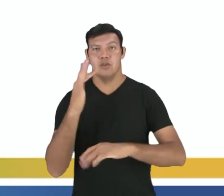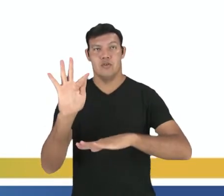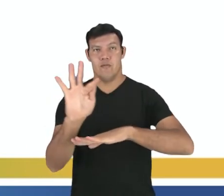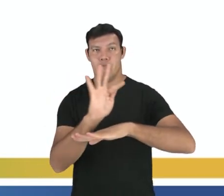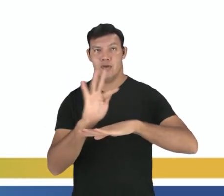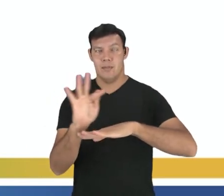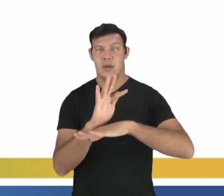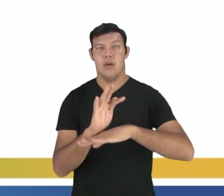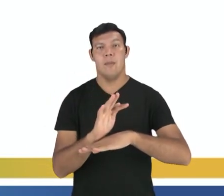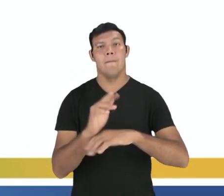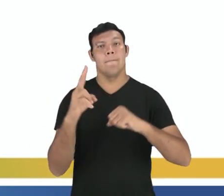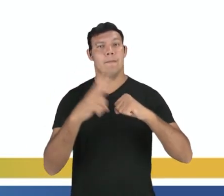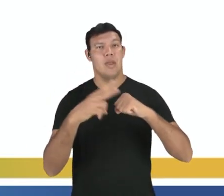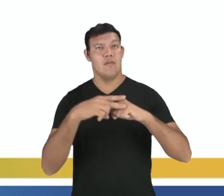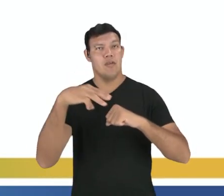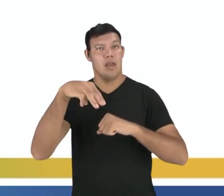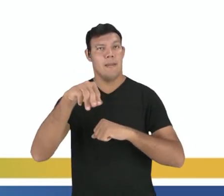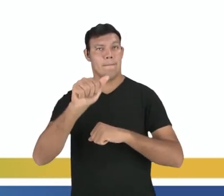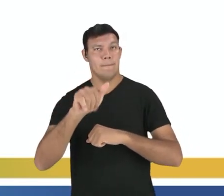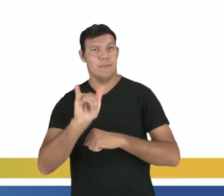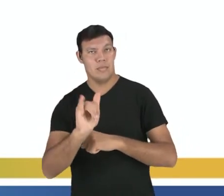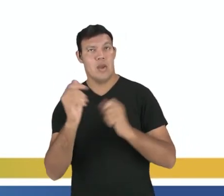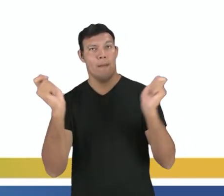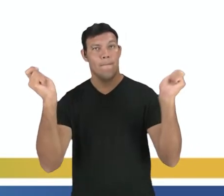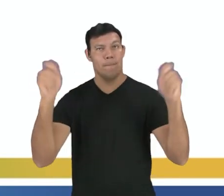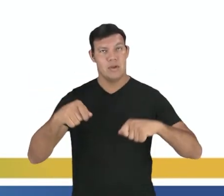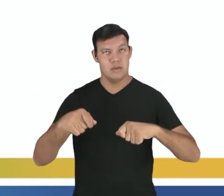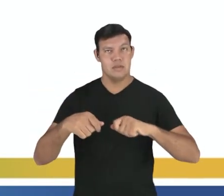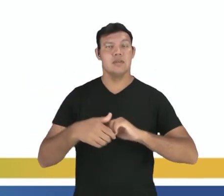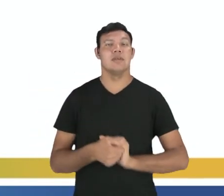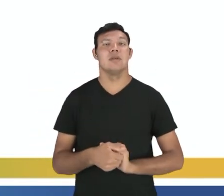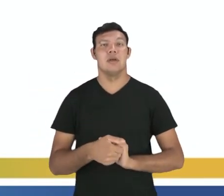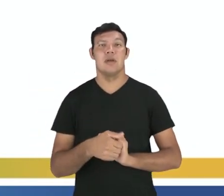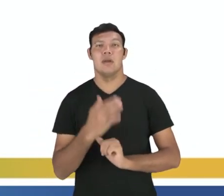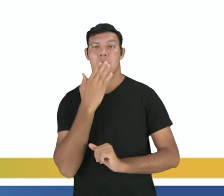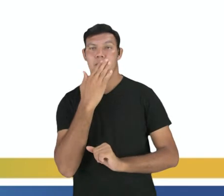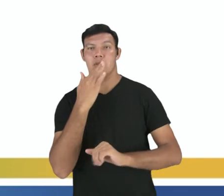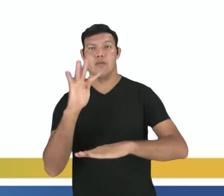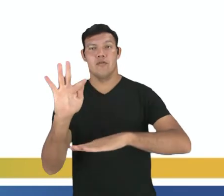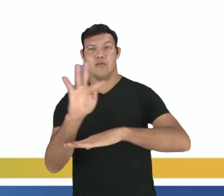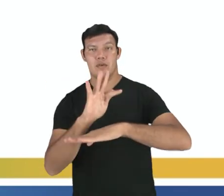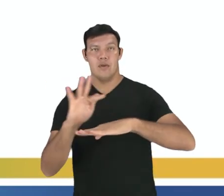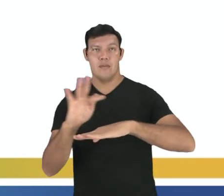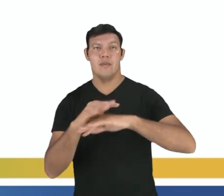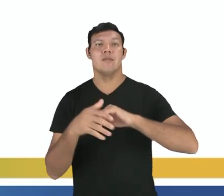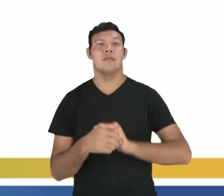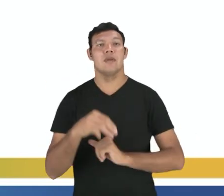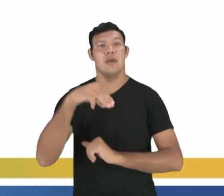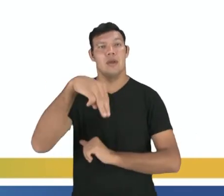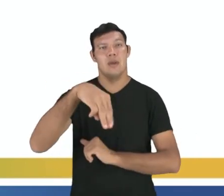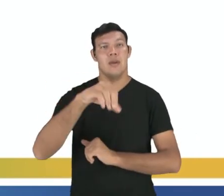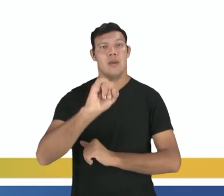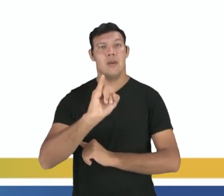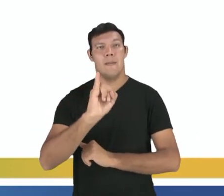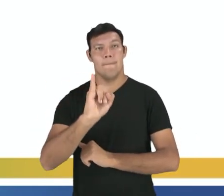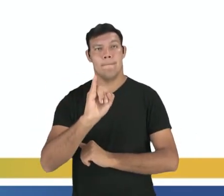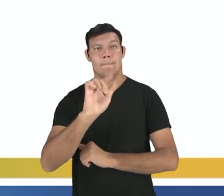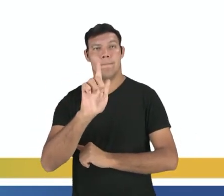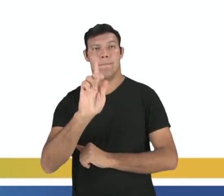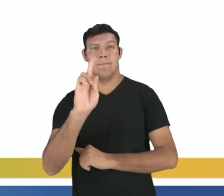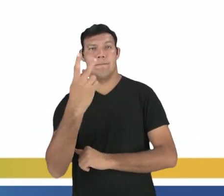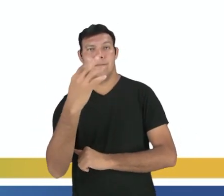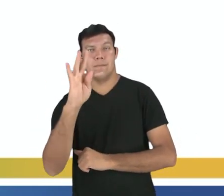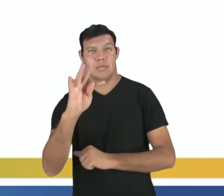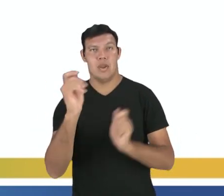May, para possibilidade alta e pedido formal também. E o might, também para